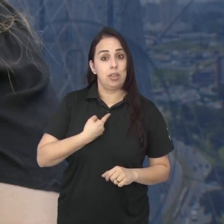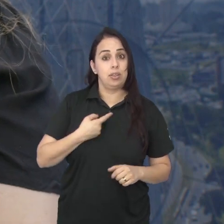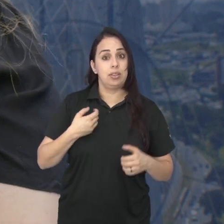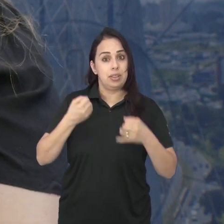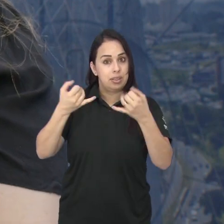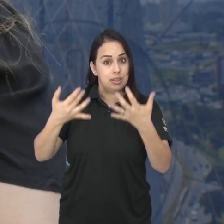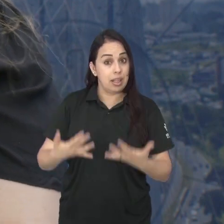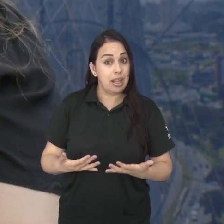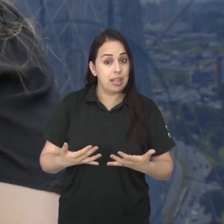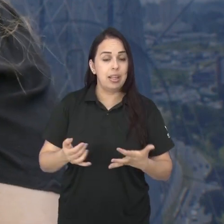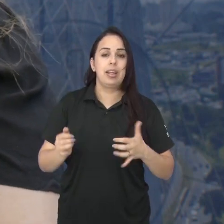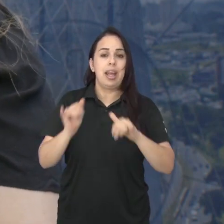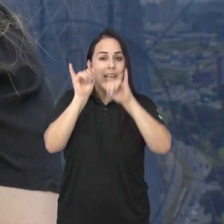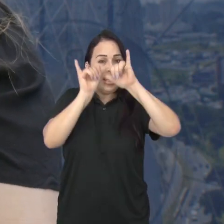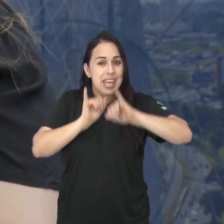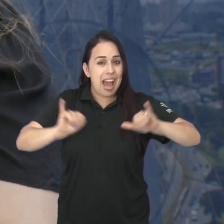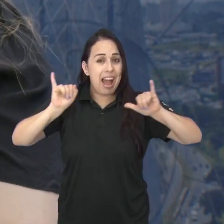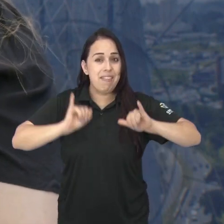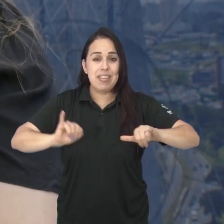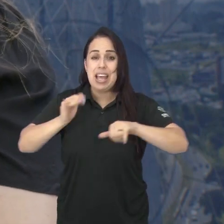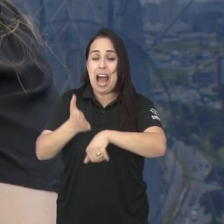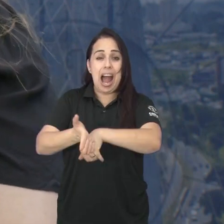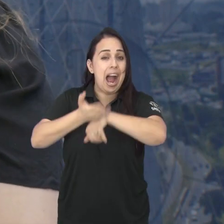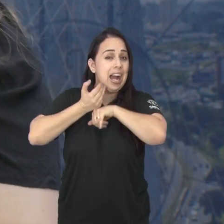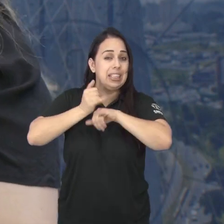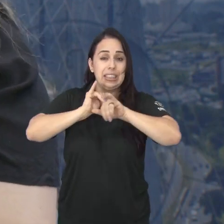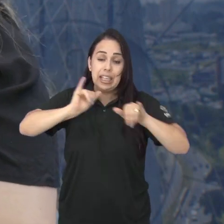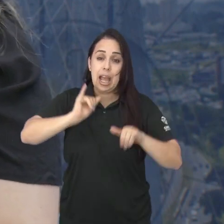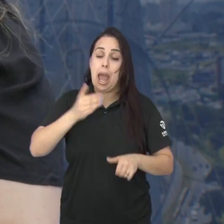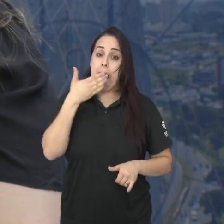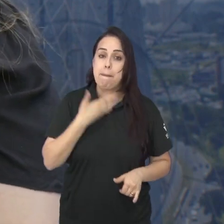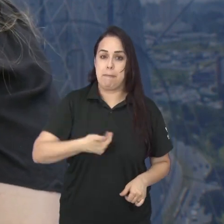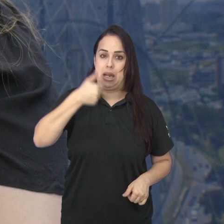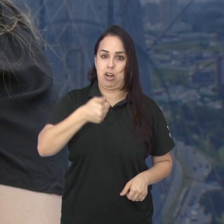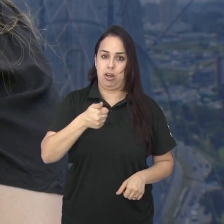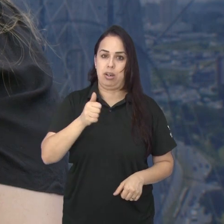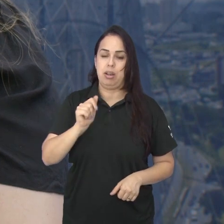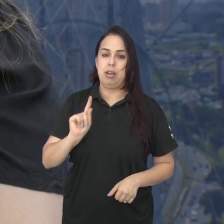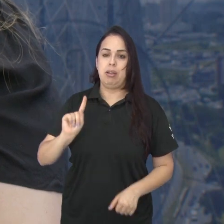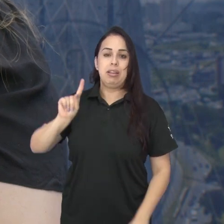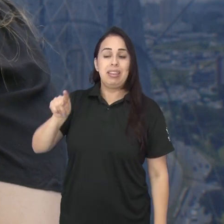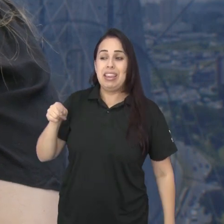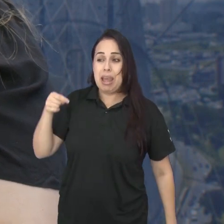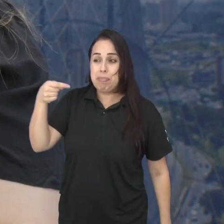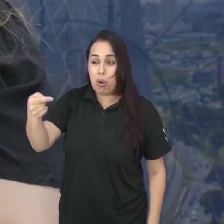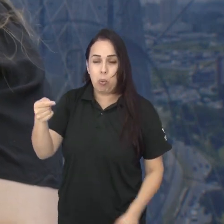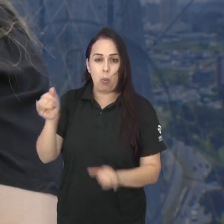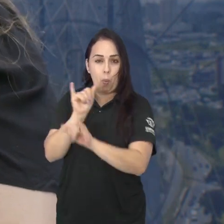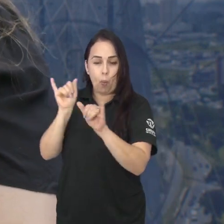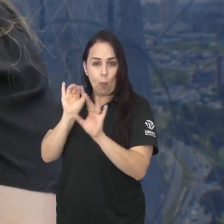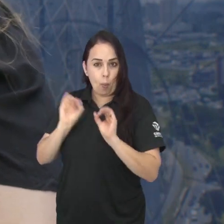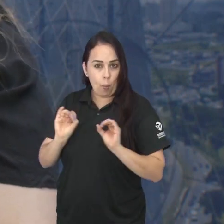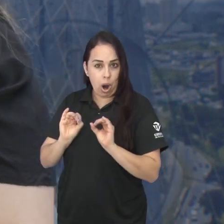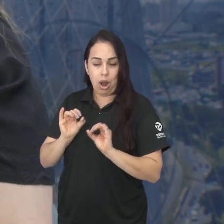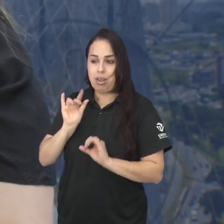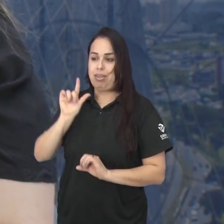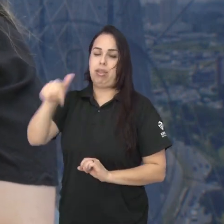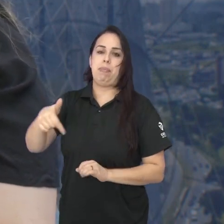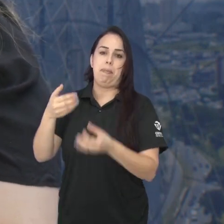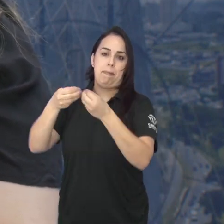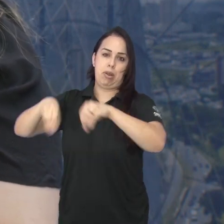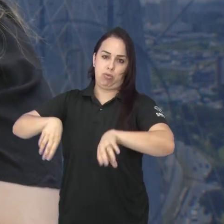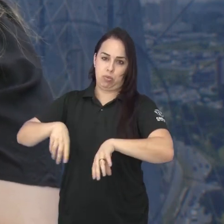é melhor a prevenção, o investimento na prevenção, do que depois a gente tentar descobrir o porquê aconteceu,